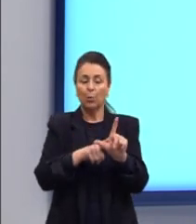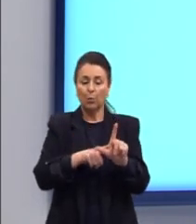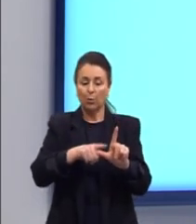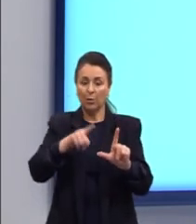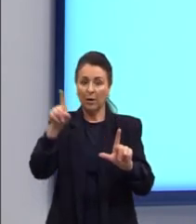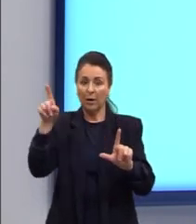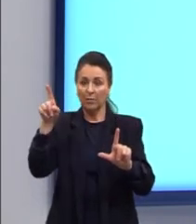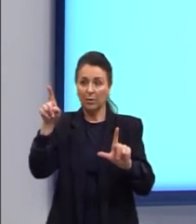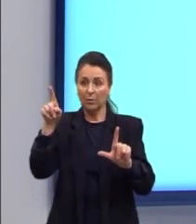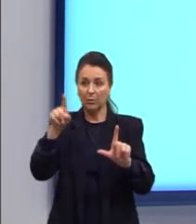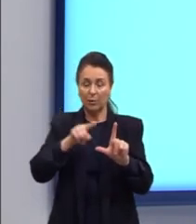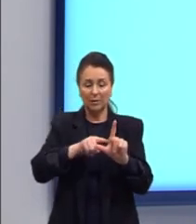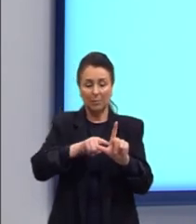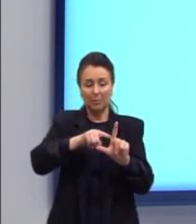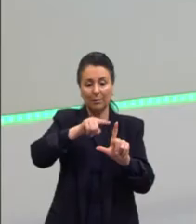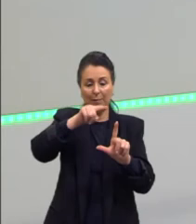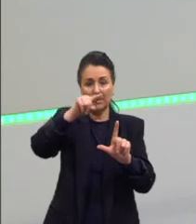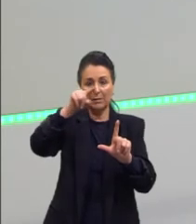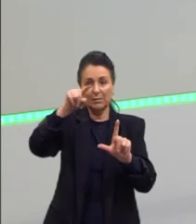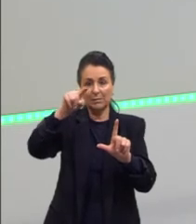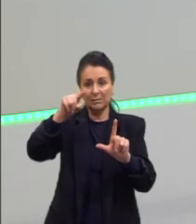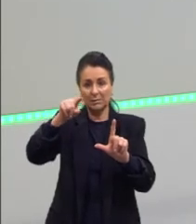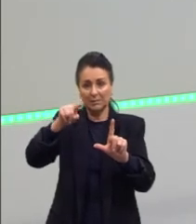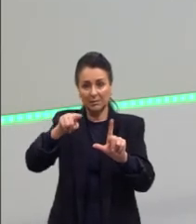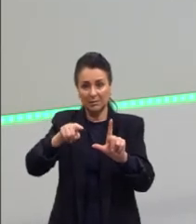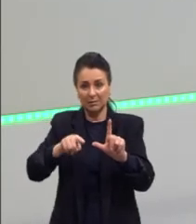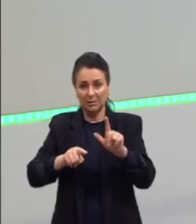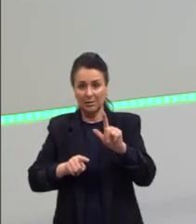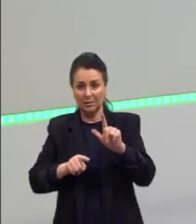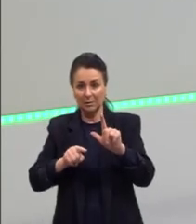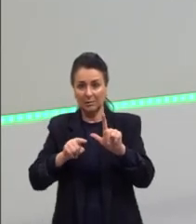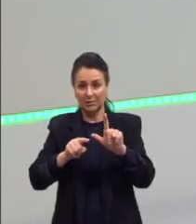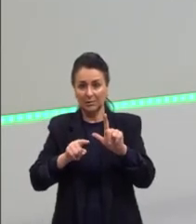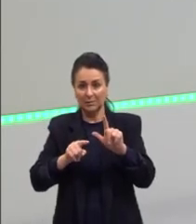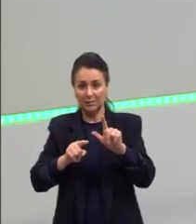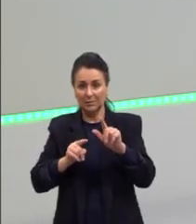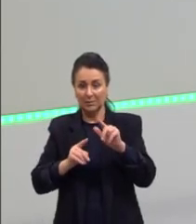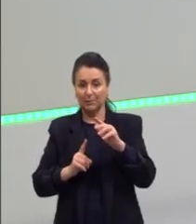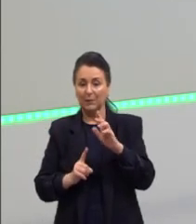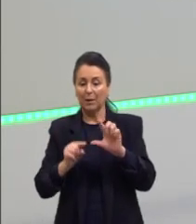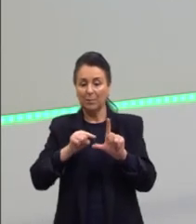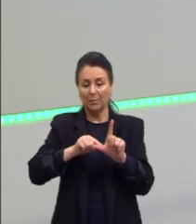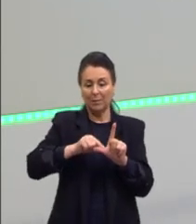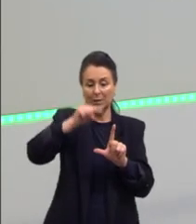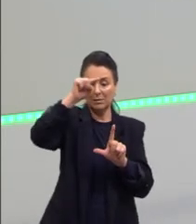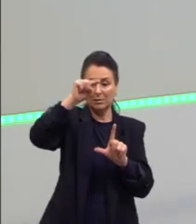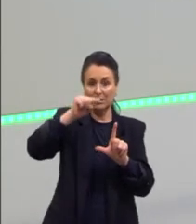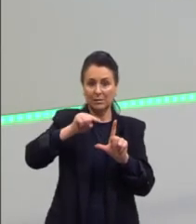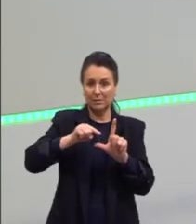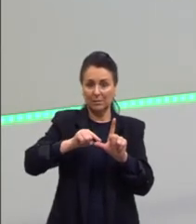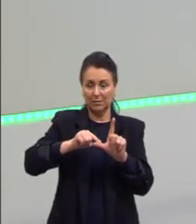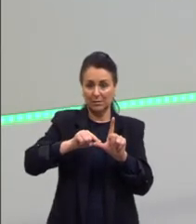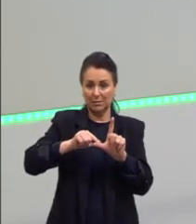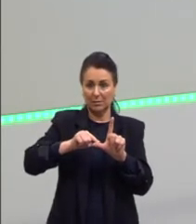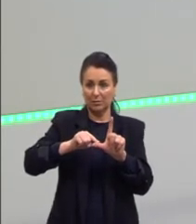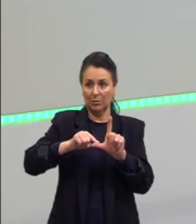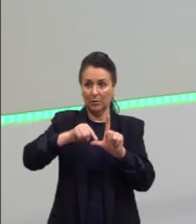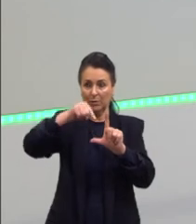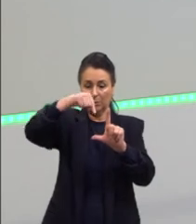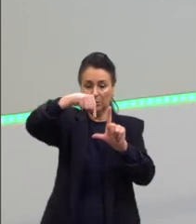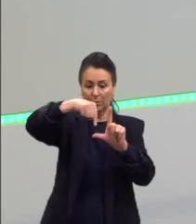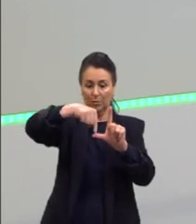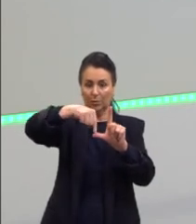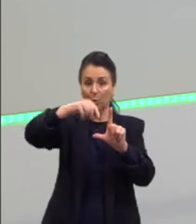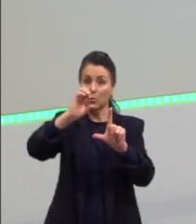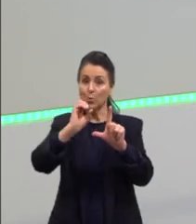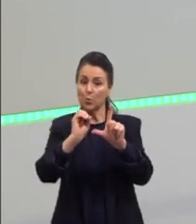cima o que que nós né Estávamos acostumados ou o gráfico passava na origem passava